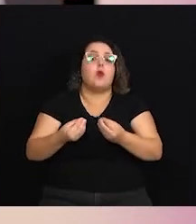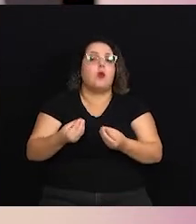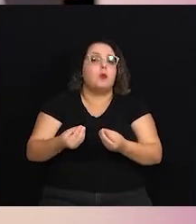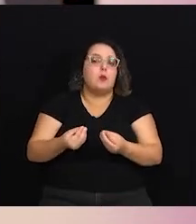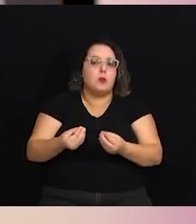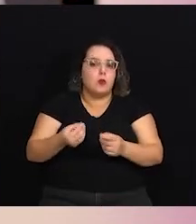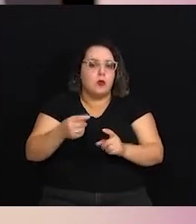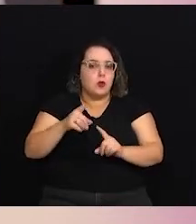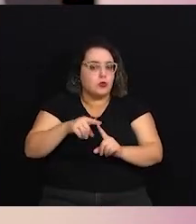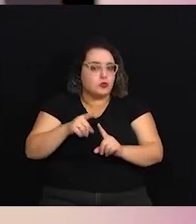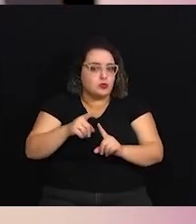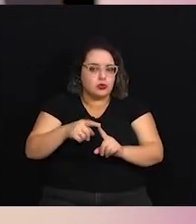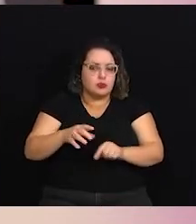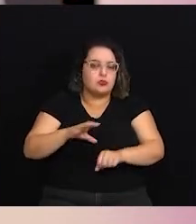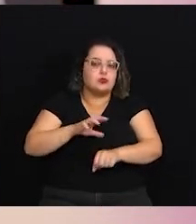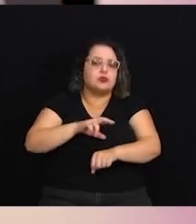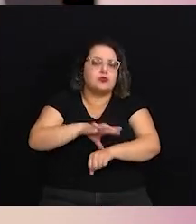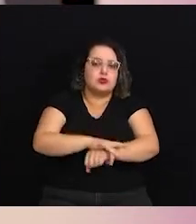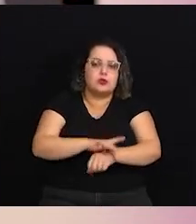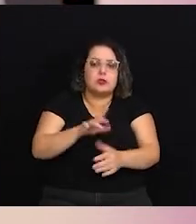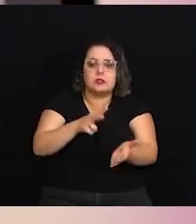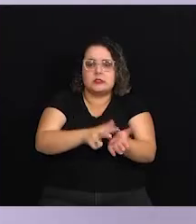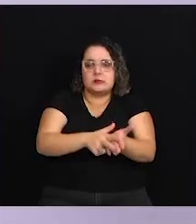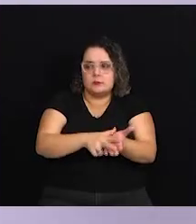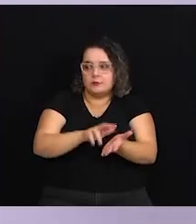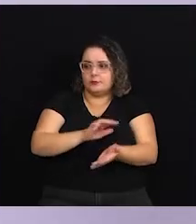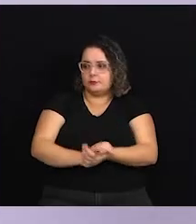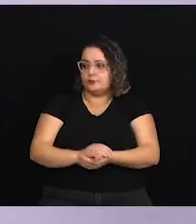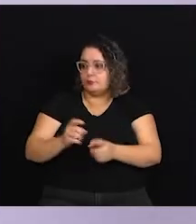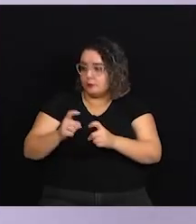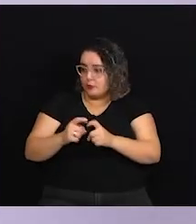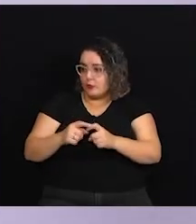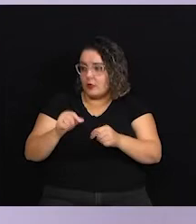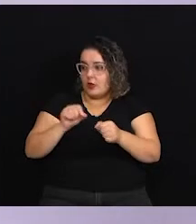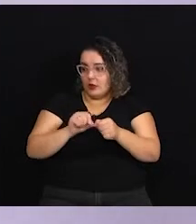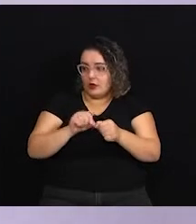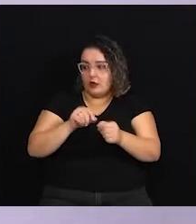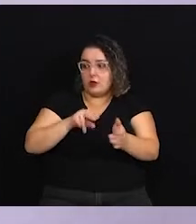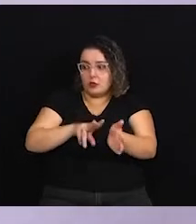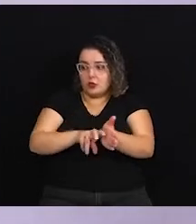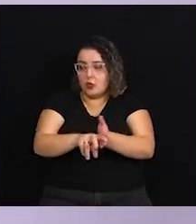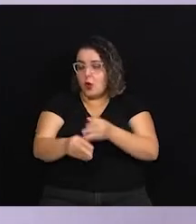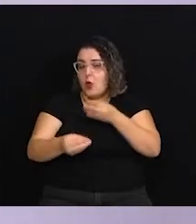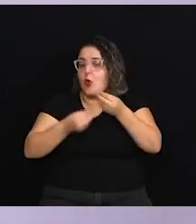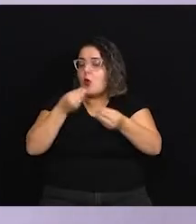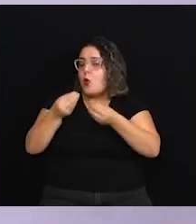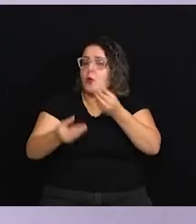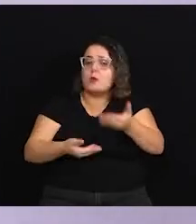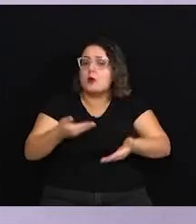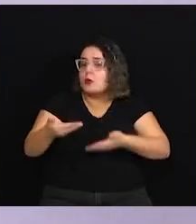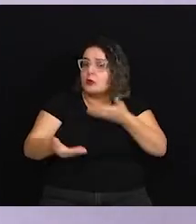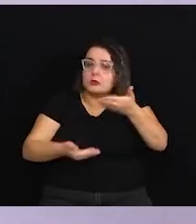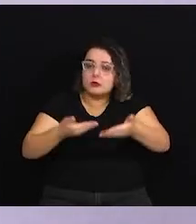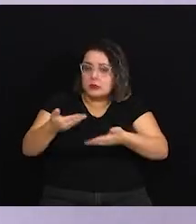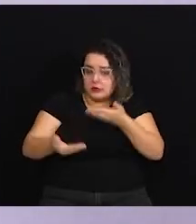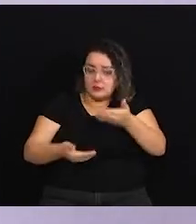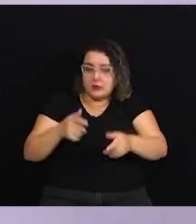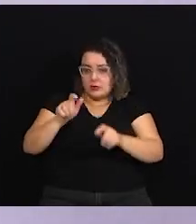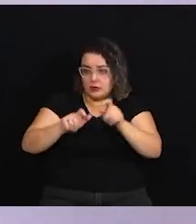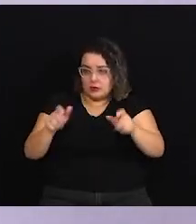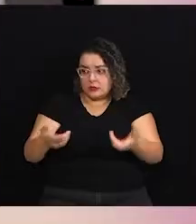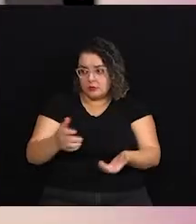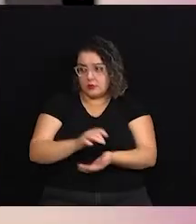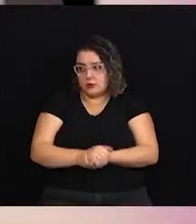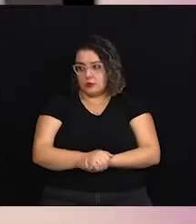o subtipo da epilepsia que a pessoa tem feito o diagnóstico como é um tratamento dessa